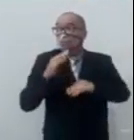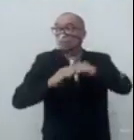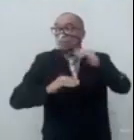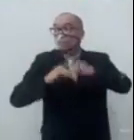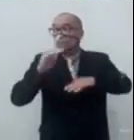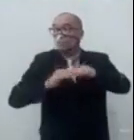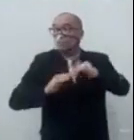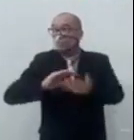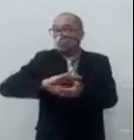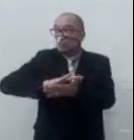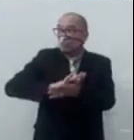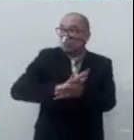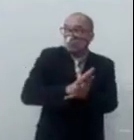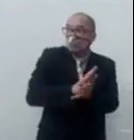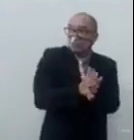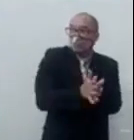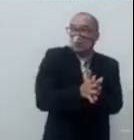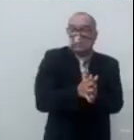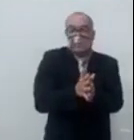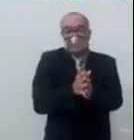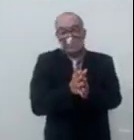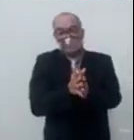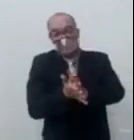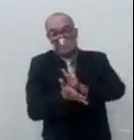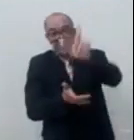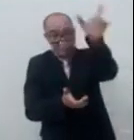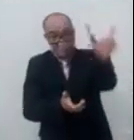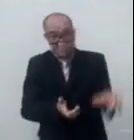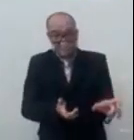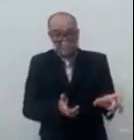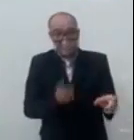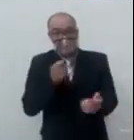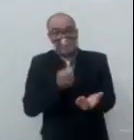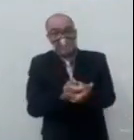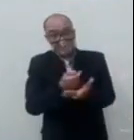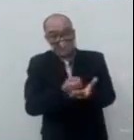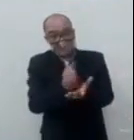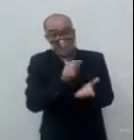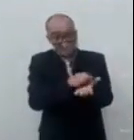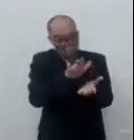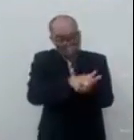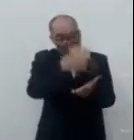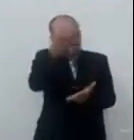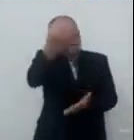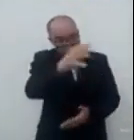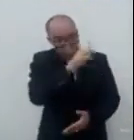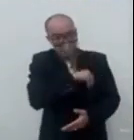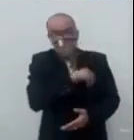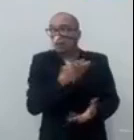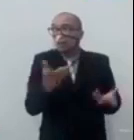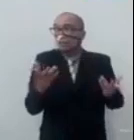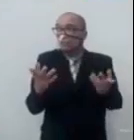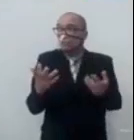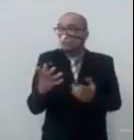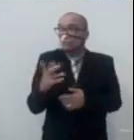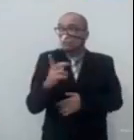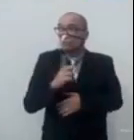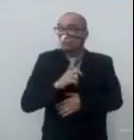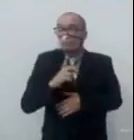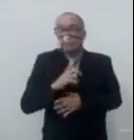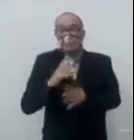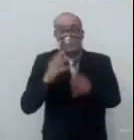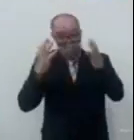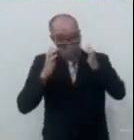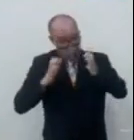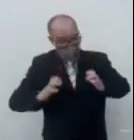funcionário pise no cidadão que paga o salário dele. Então, nós temos que ser